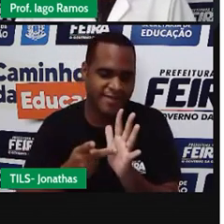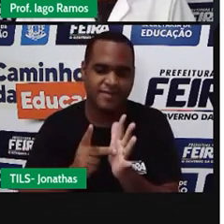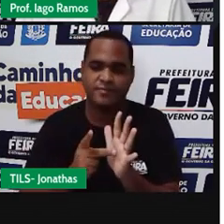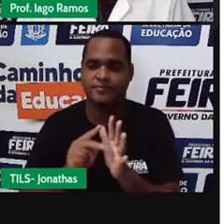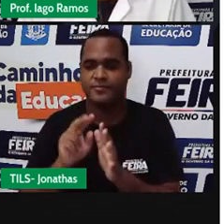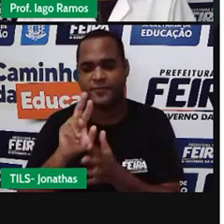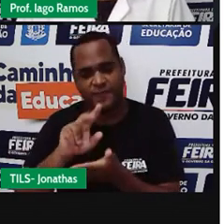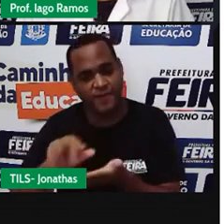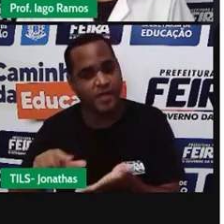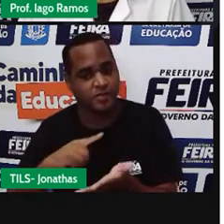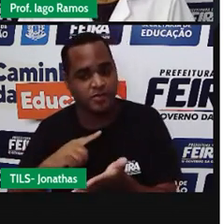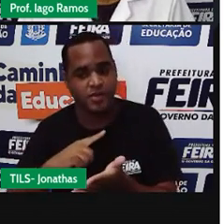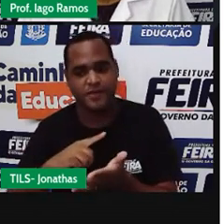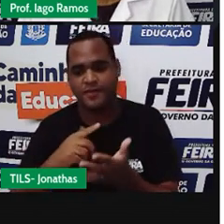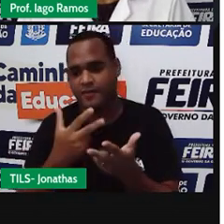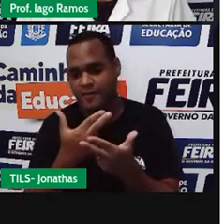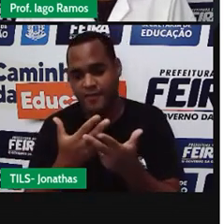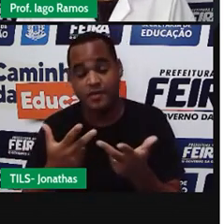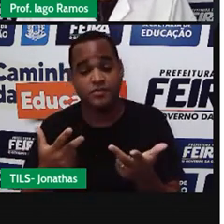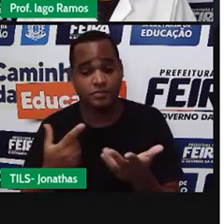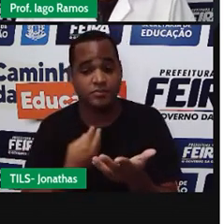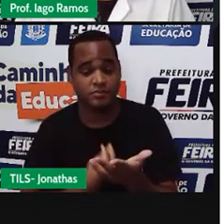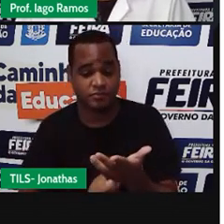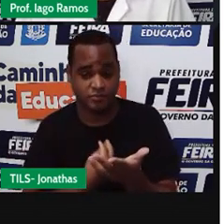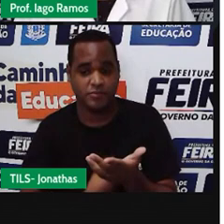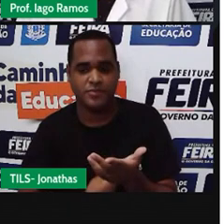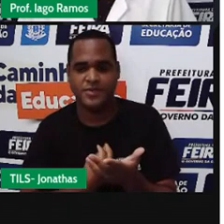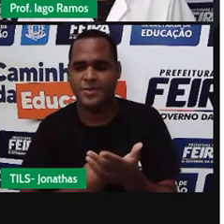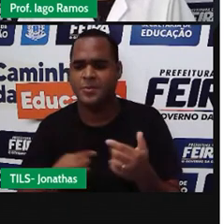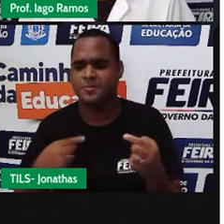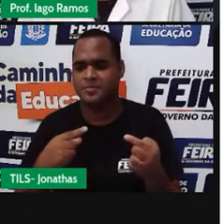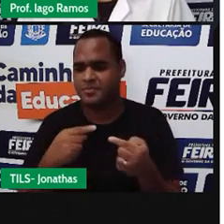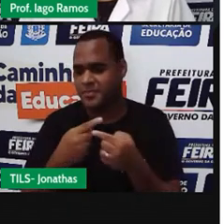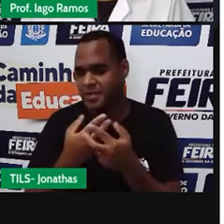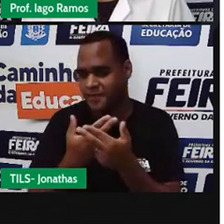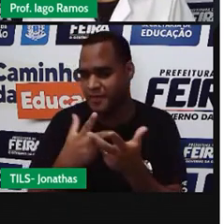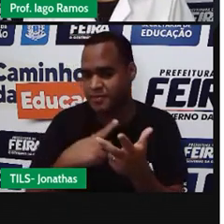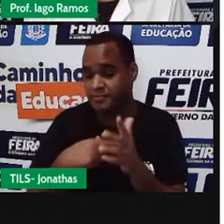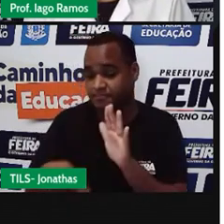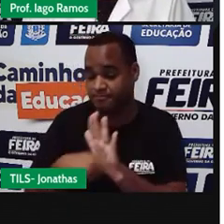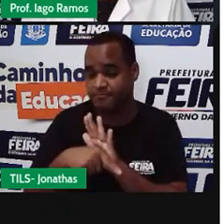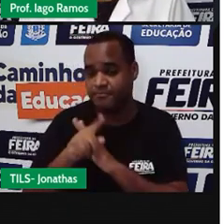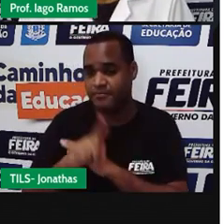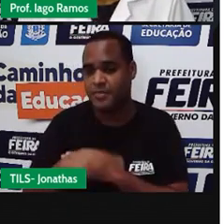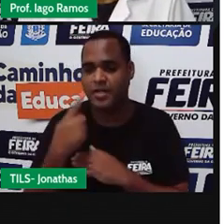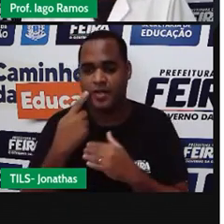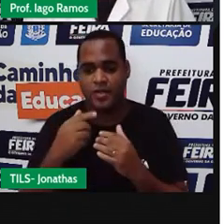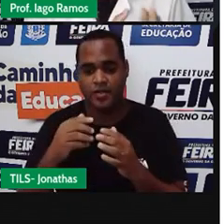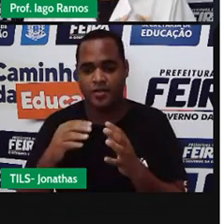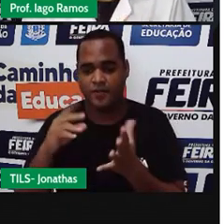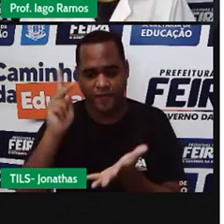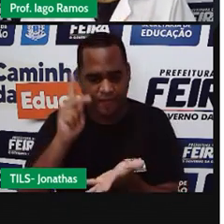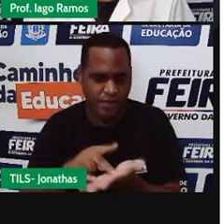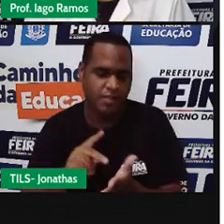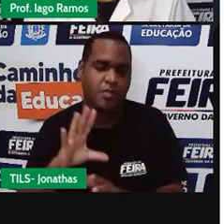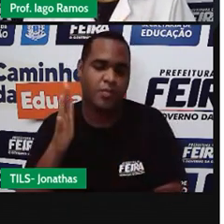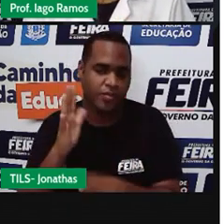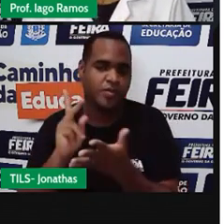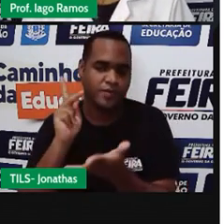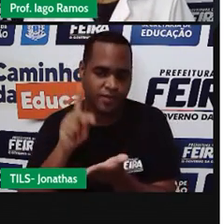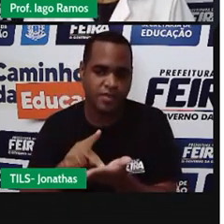situações que envolvem figuras planas E essas figuras planas a parte do nosso mundo real então